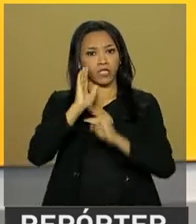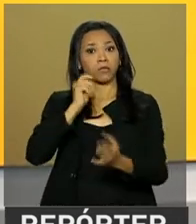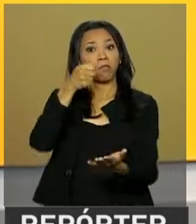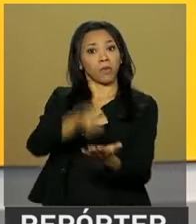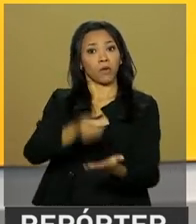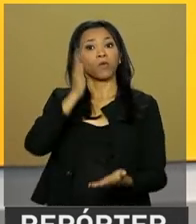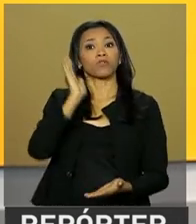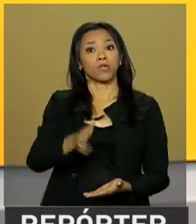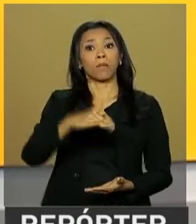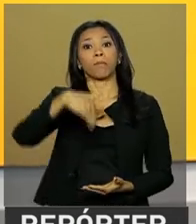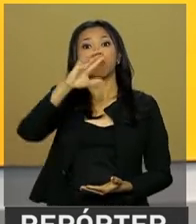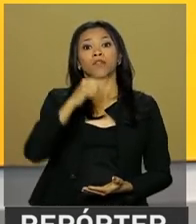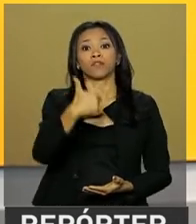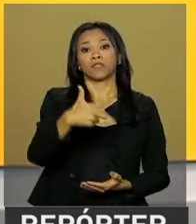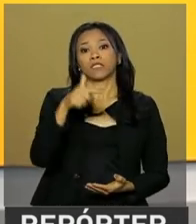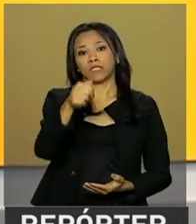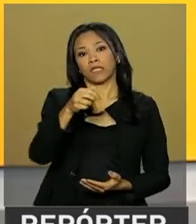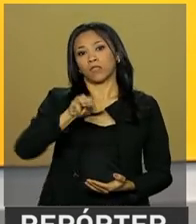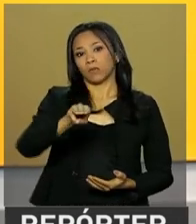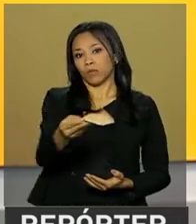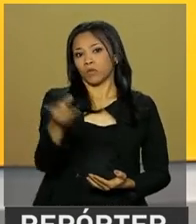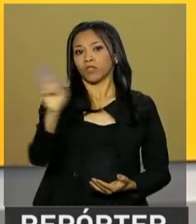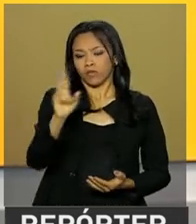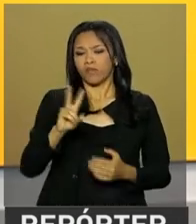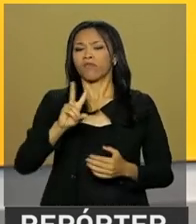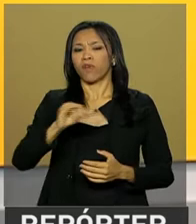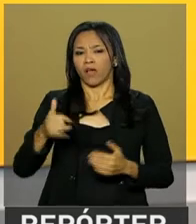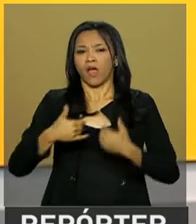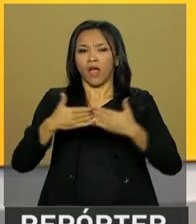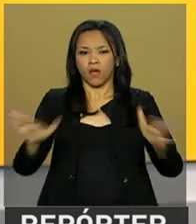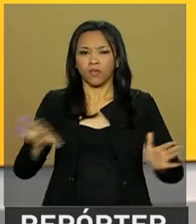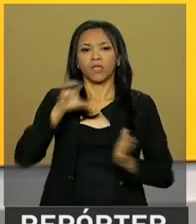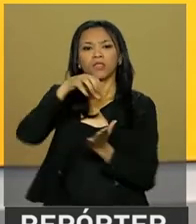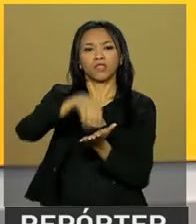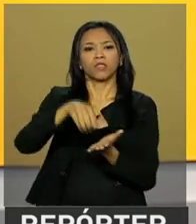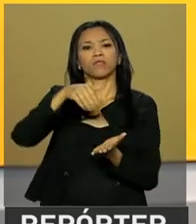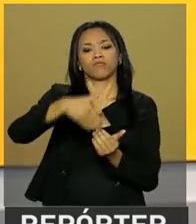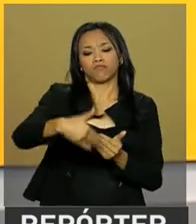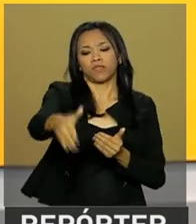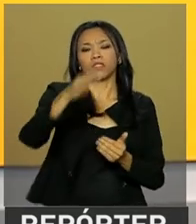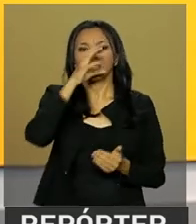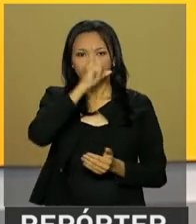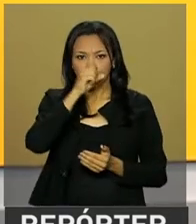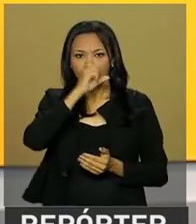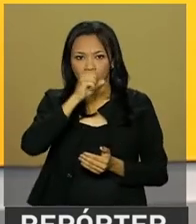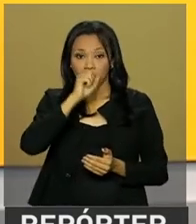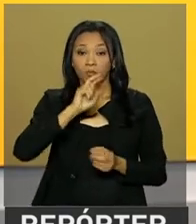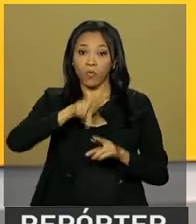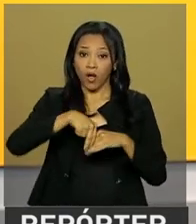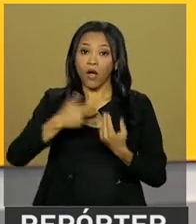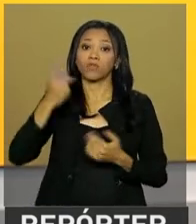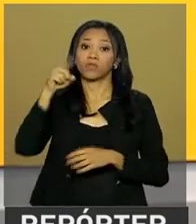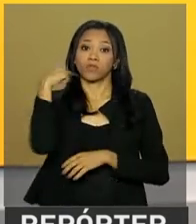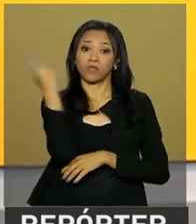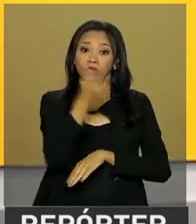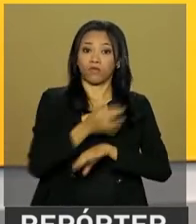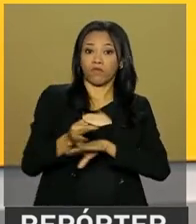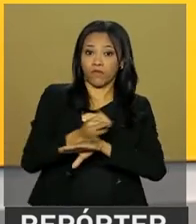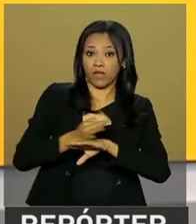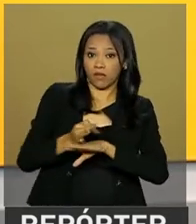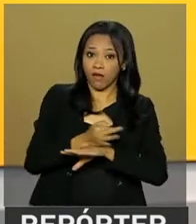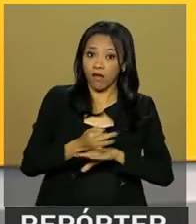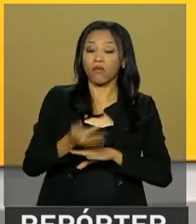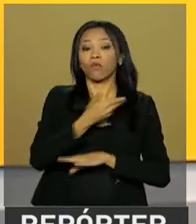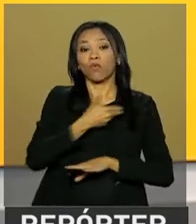reais e vai abrir as agências neste sábado para novos saques por conta do feriado de corpus christi o